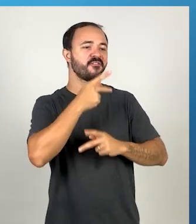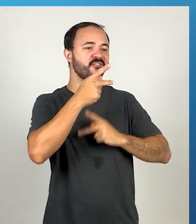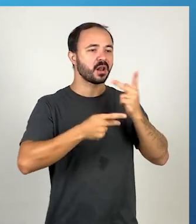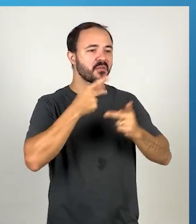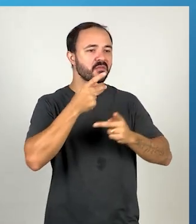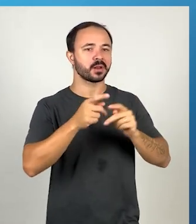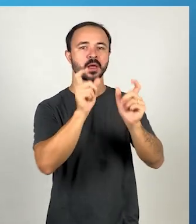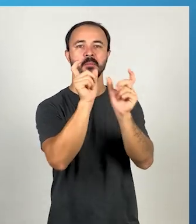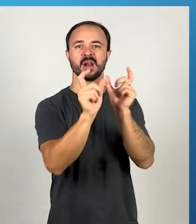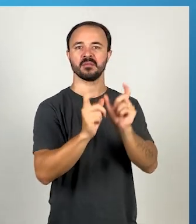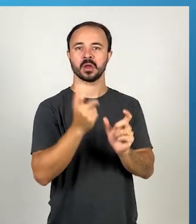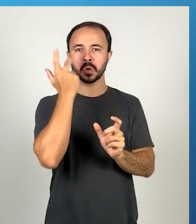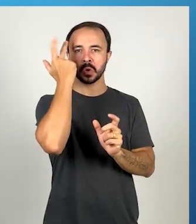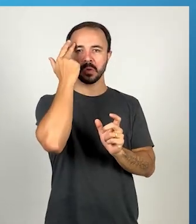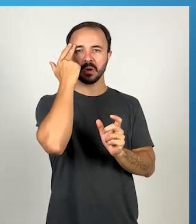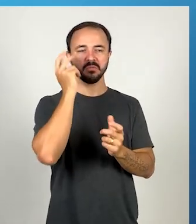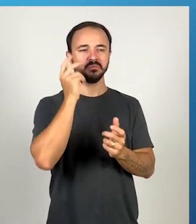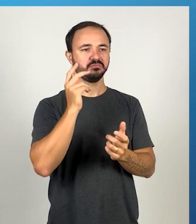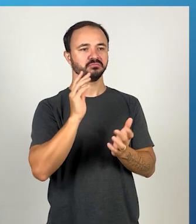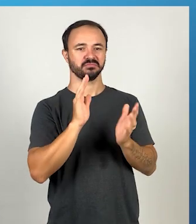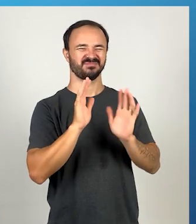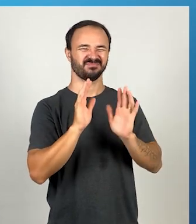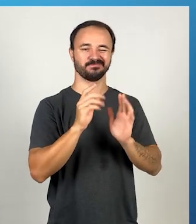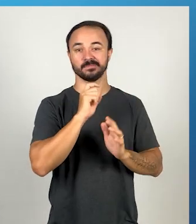uso simples e literal das palavras.